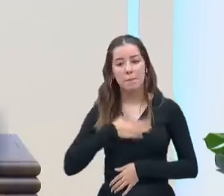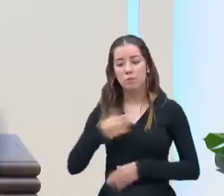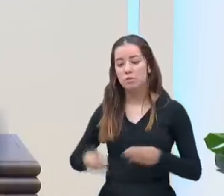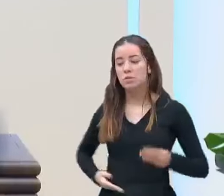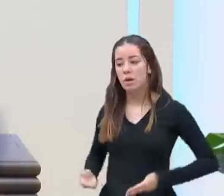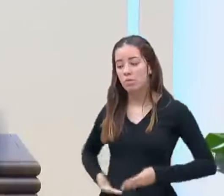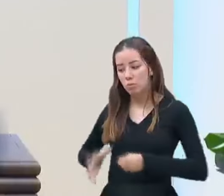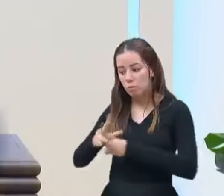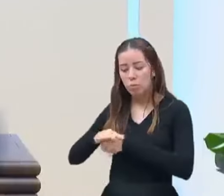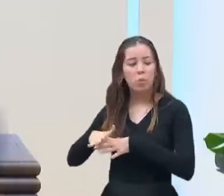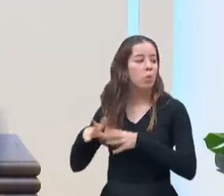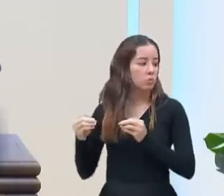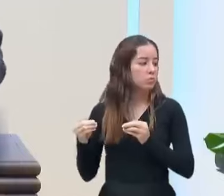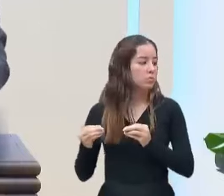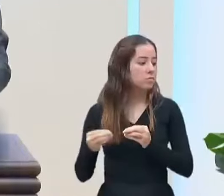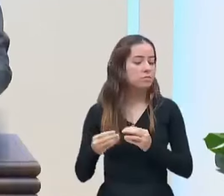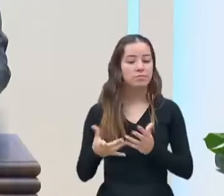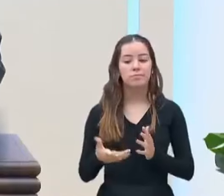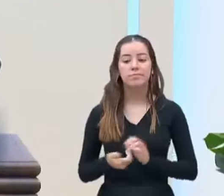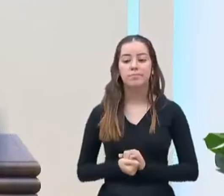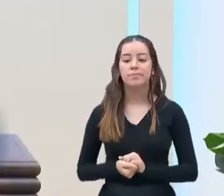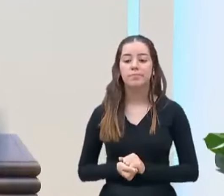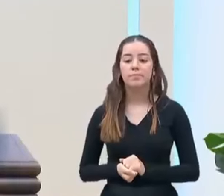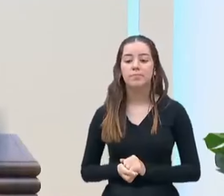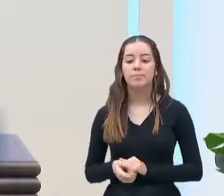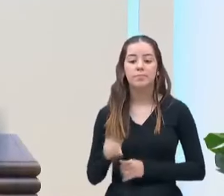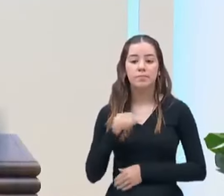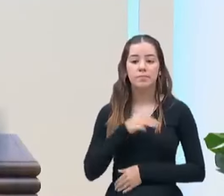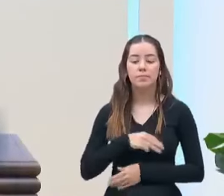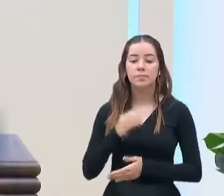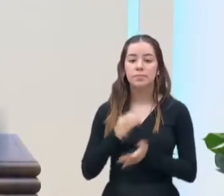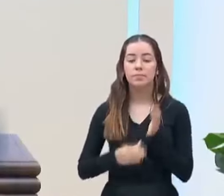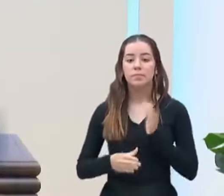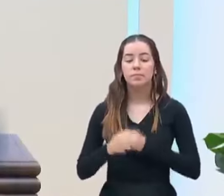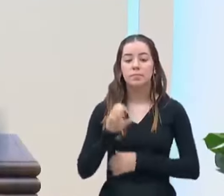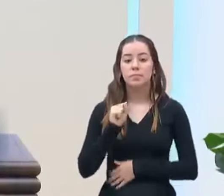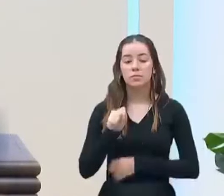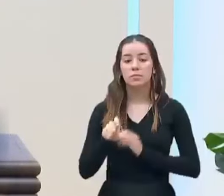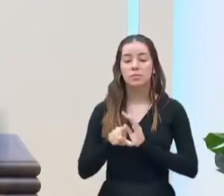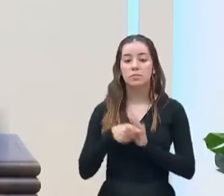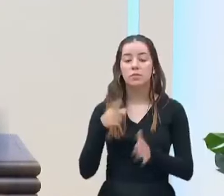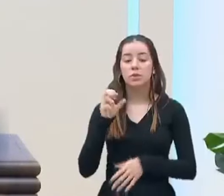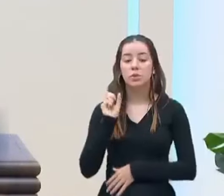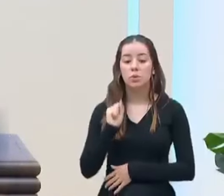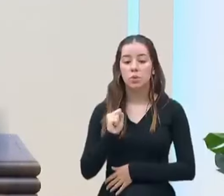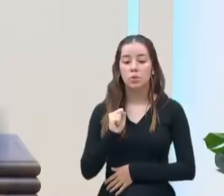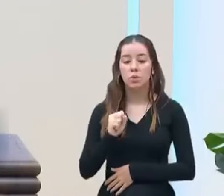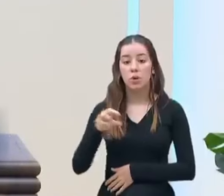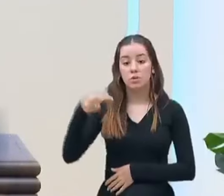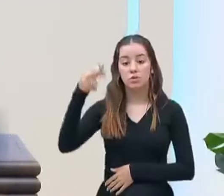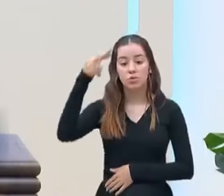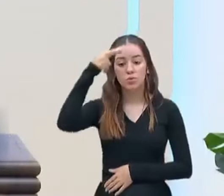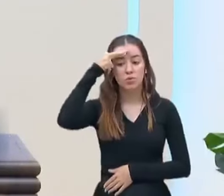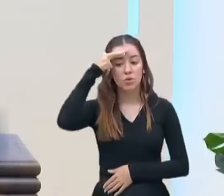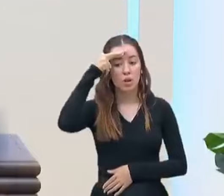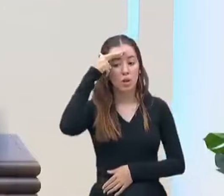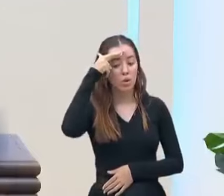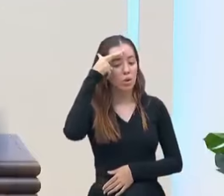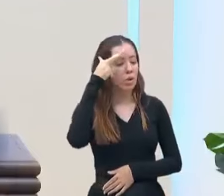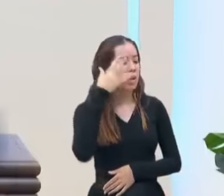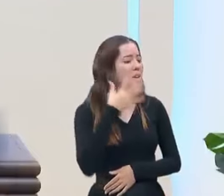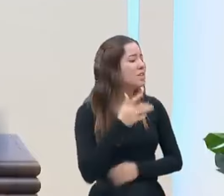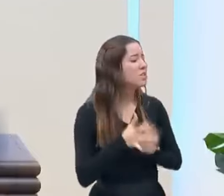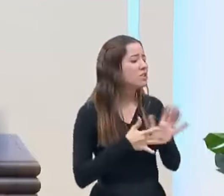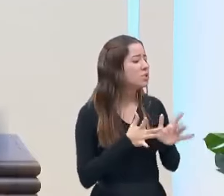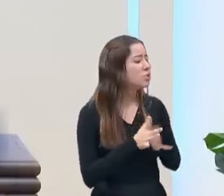Deus. Mateus 8 e 8, a parte B. Manda somente uma palavra